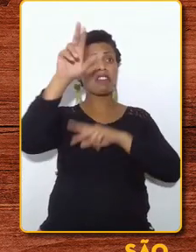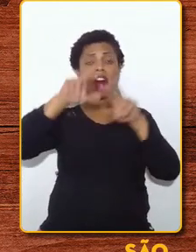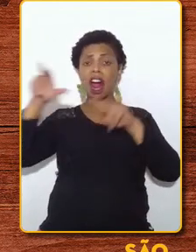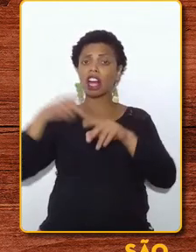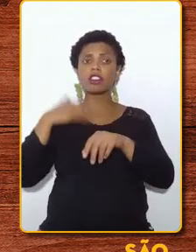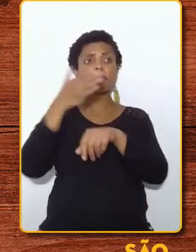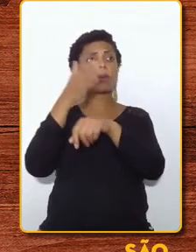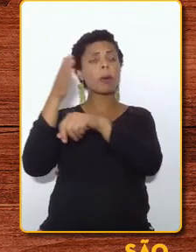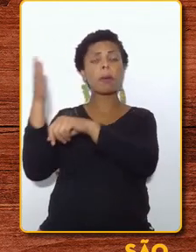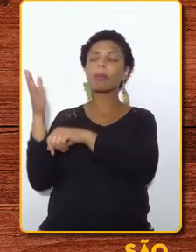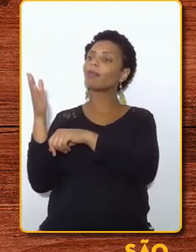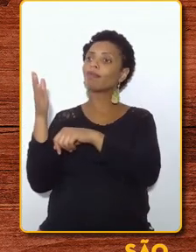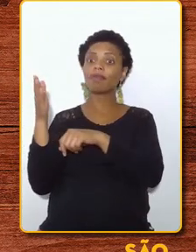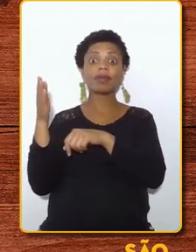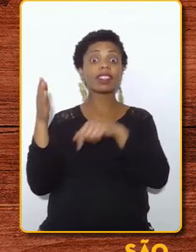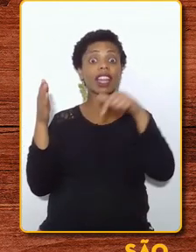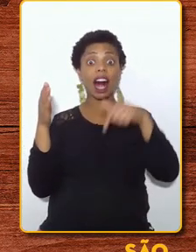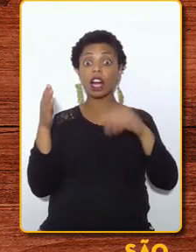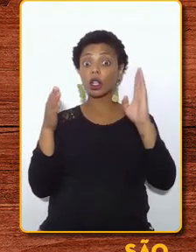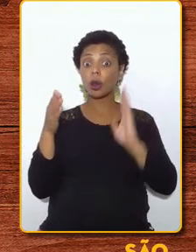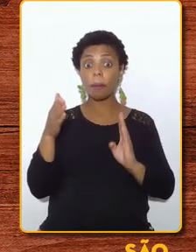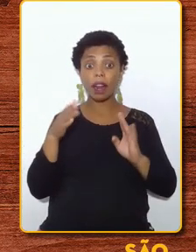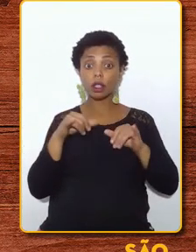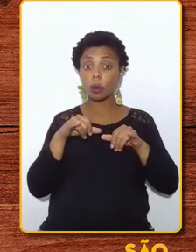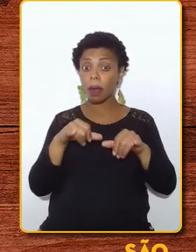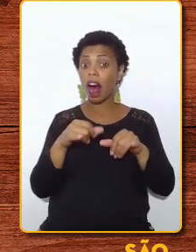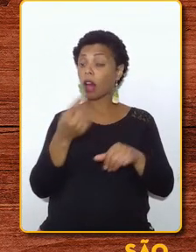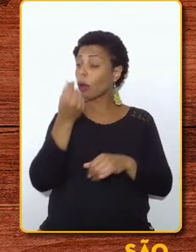mais barato do que ir no supermercado aqui.